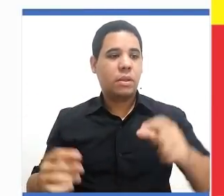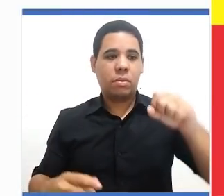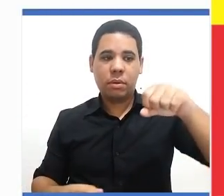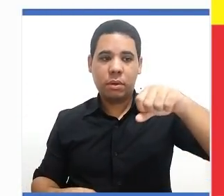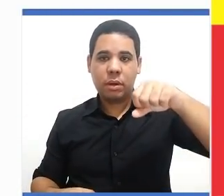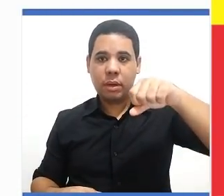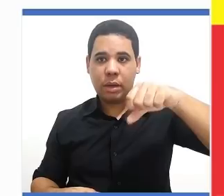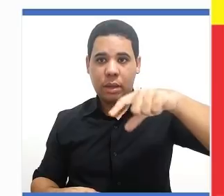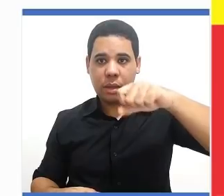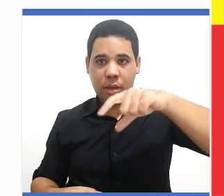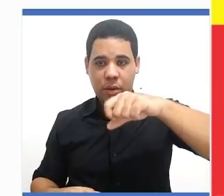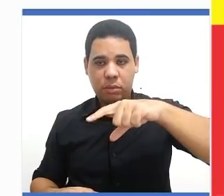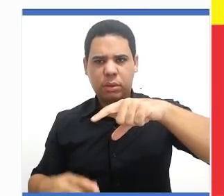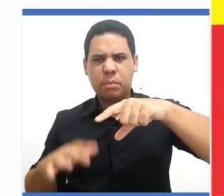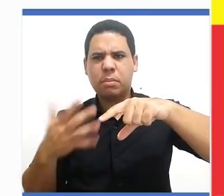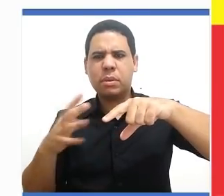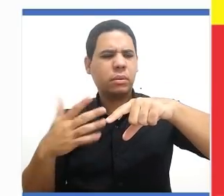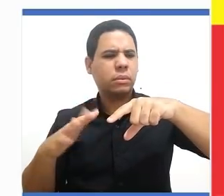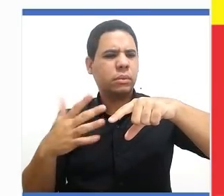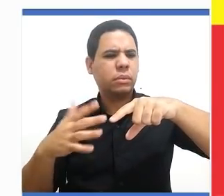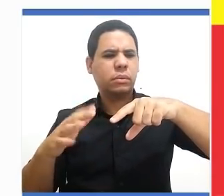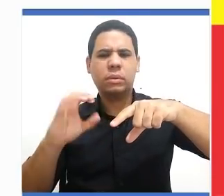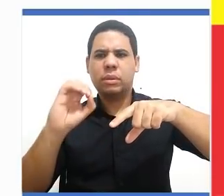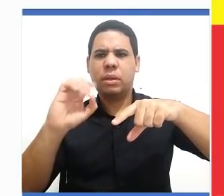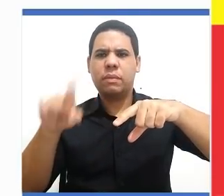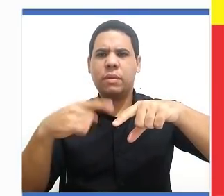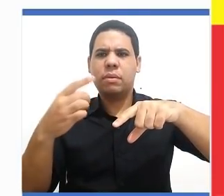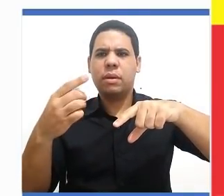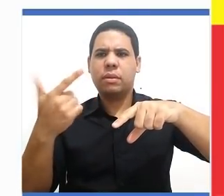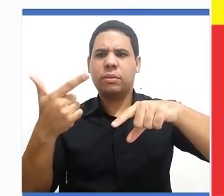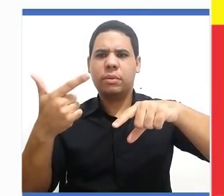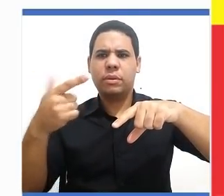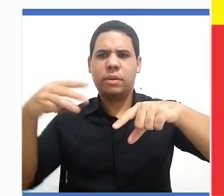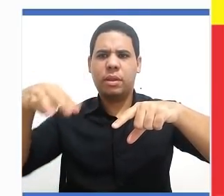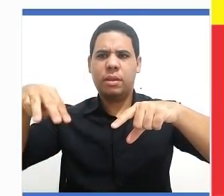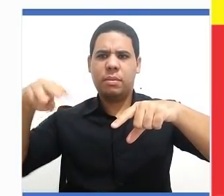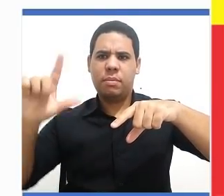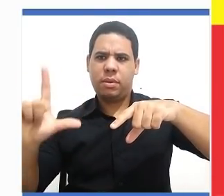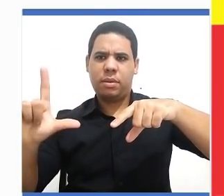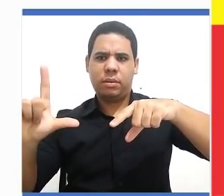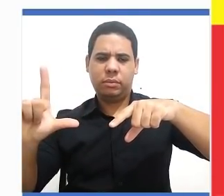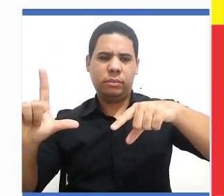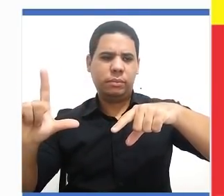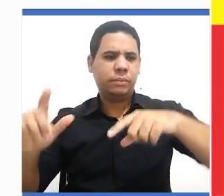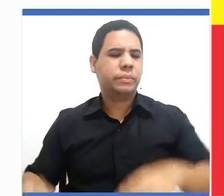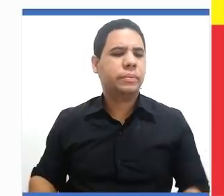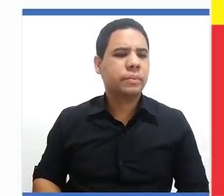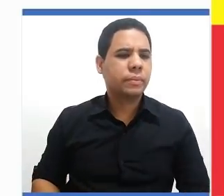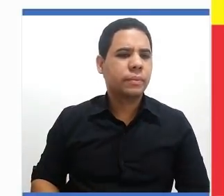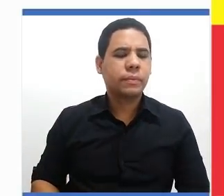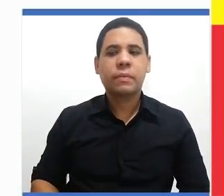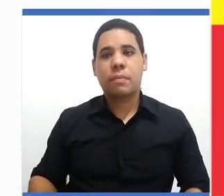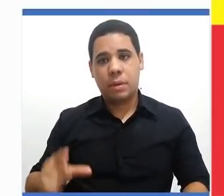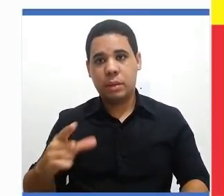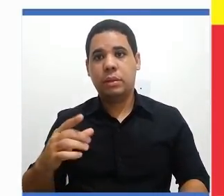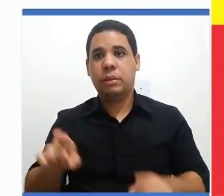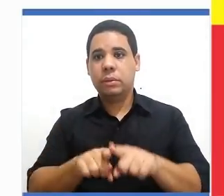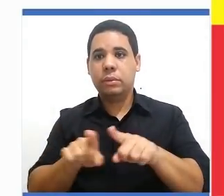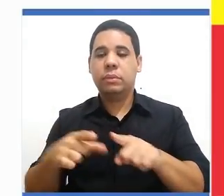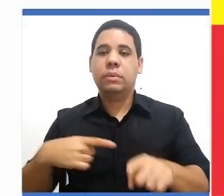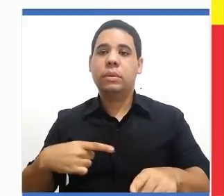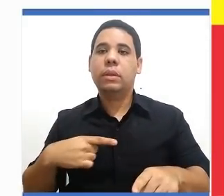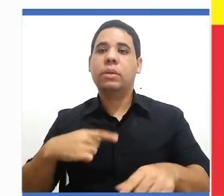uma gota, mais 3 outras, e assim por diante. Veja que cada gota ela contém o seu volume de 0,2